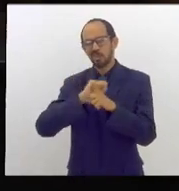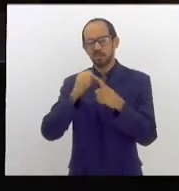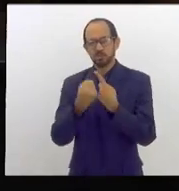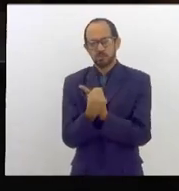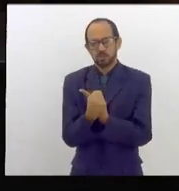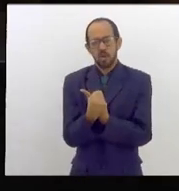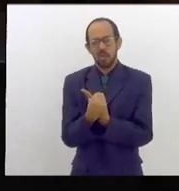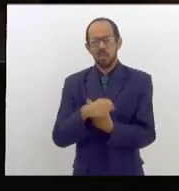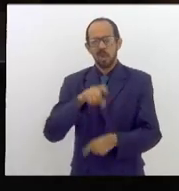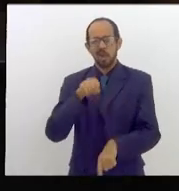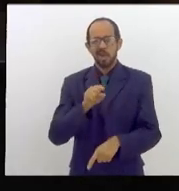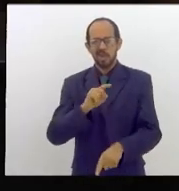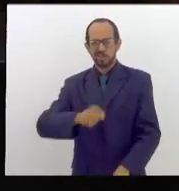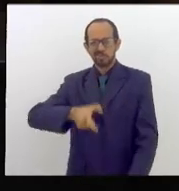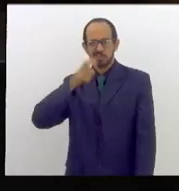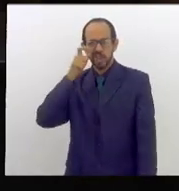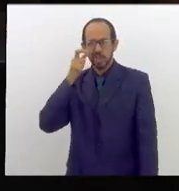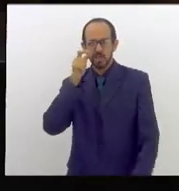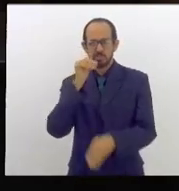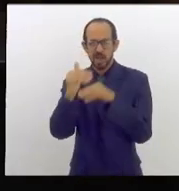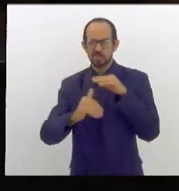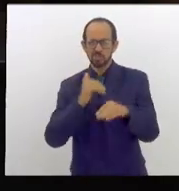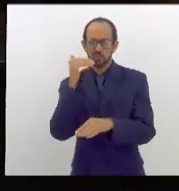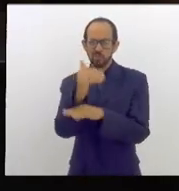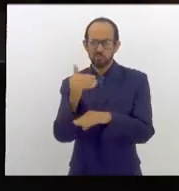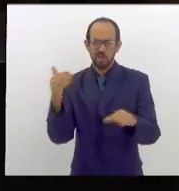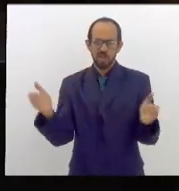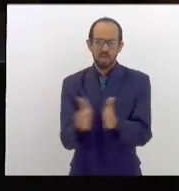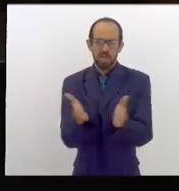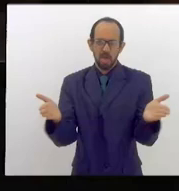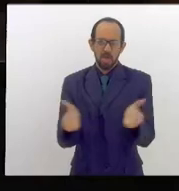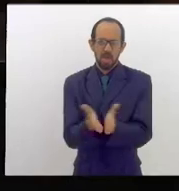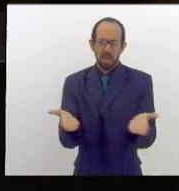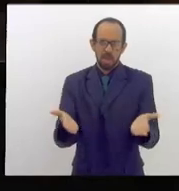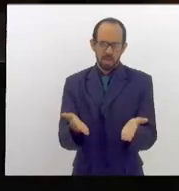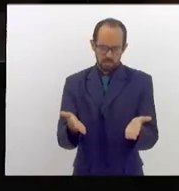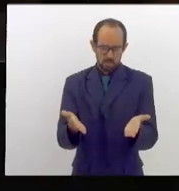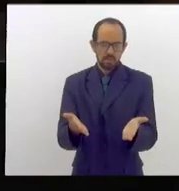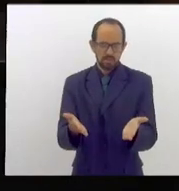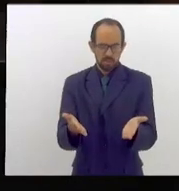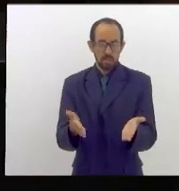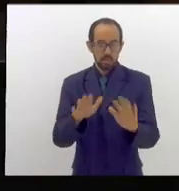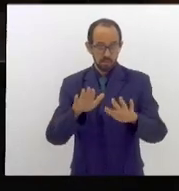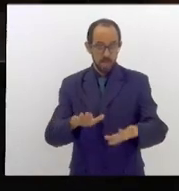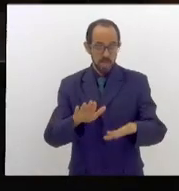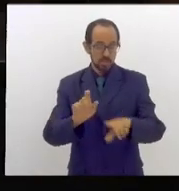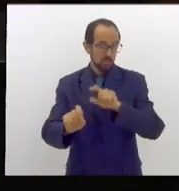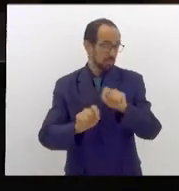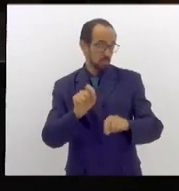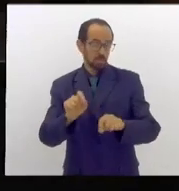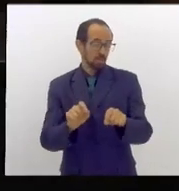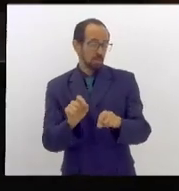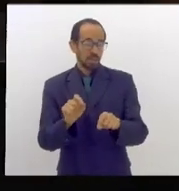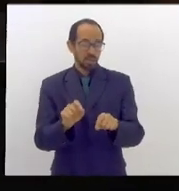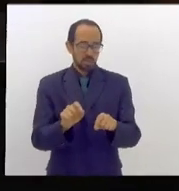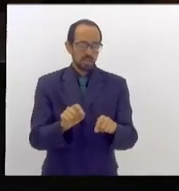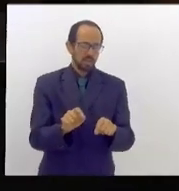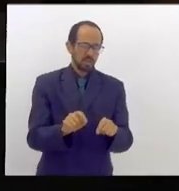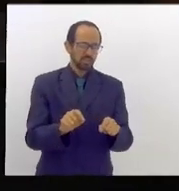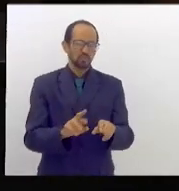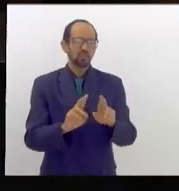de interesse para superação da miserabilidade da pobreza mas na contramão disso